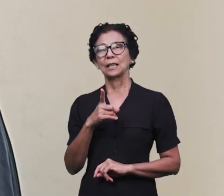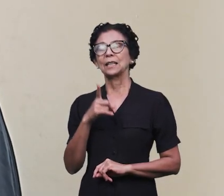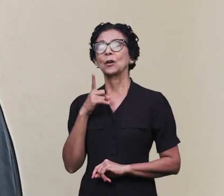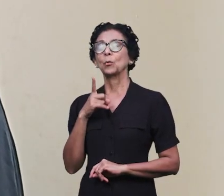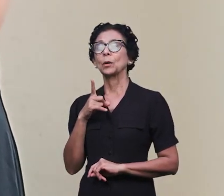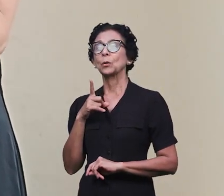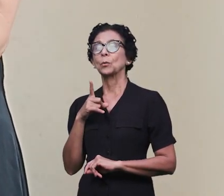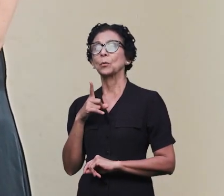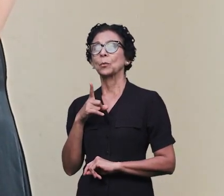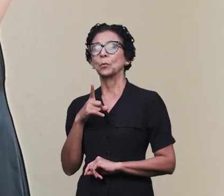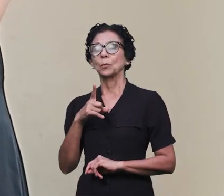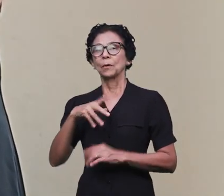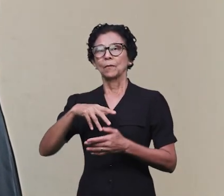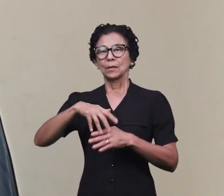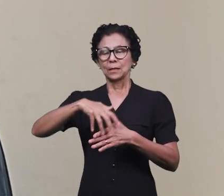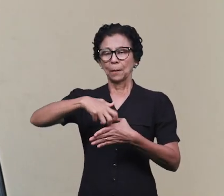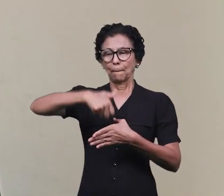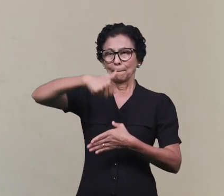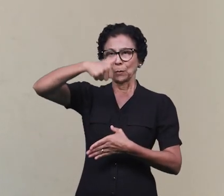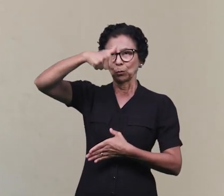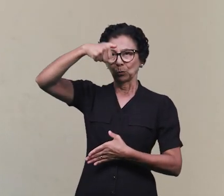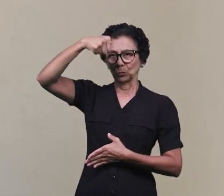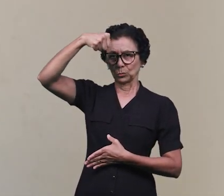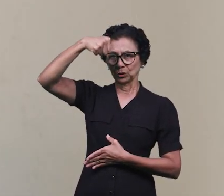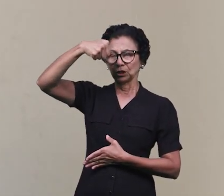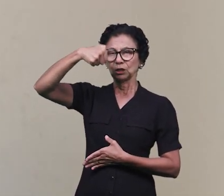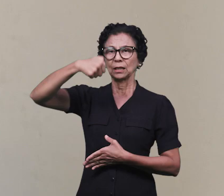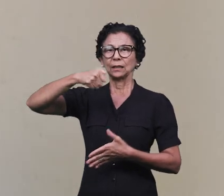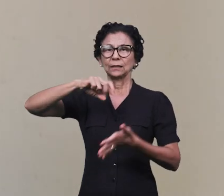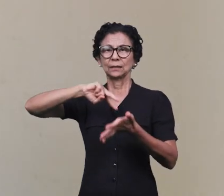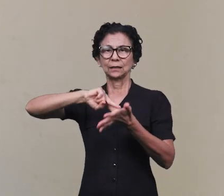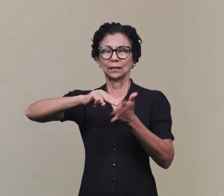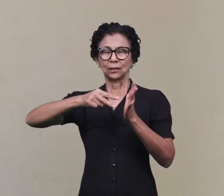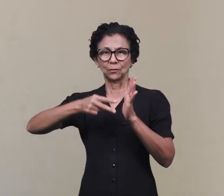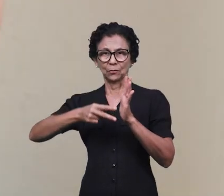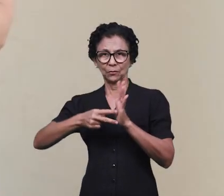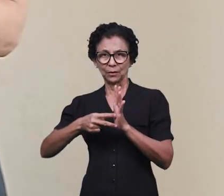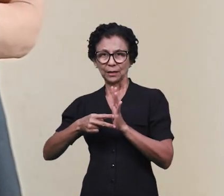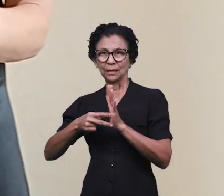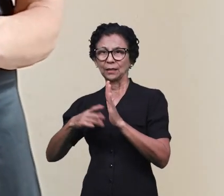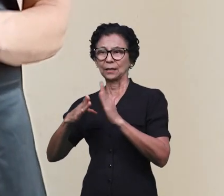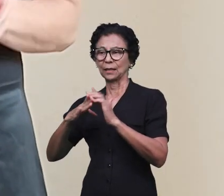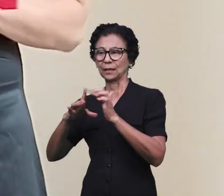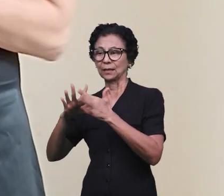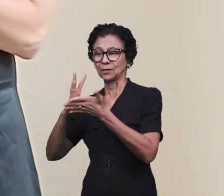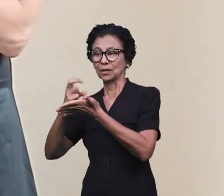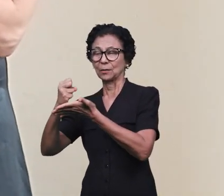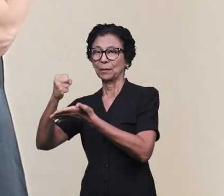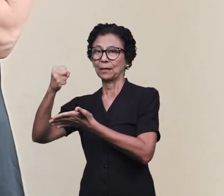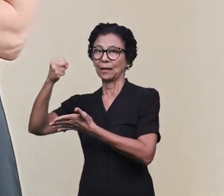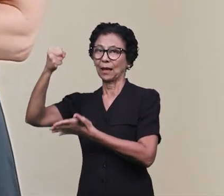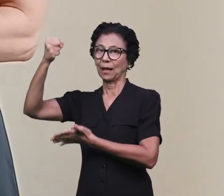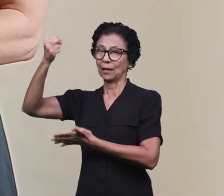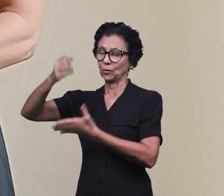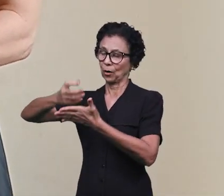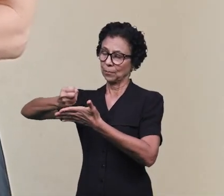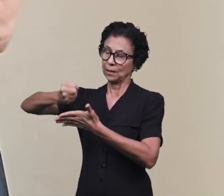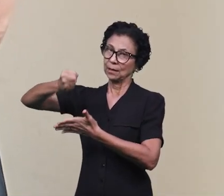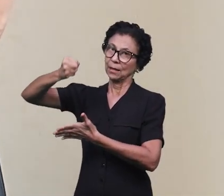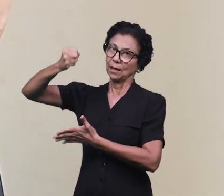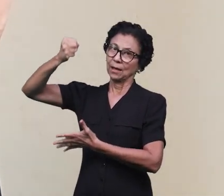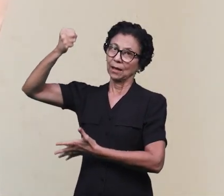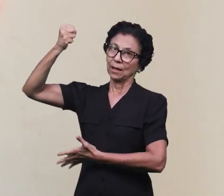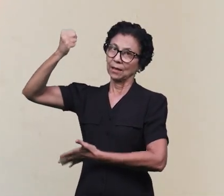ares, tá bom? As irmãs podem utilizar EVA, papel, o recurso que tiver, aquele